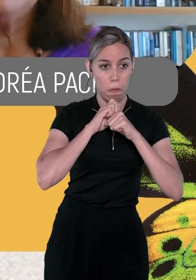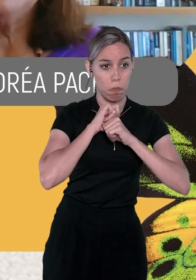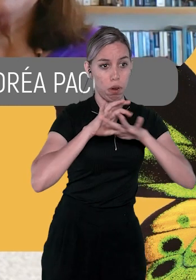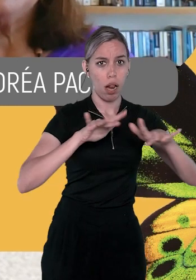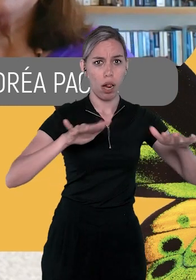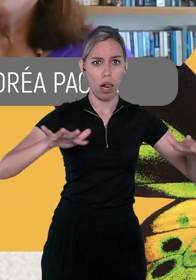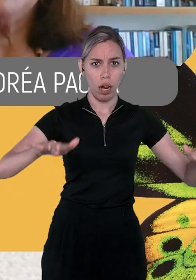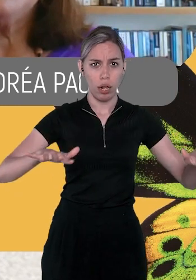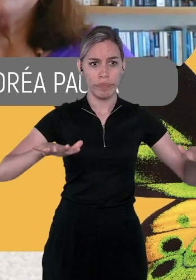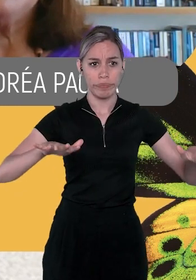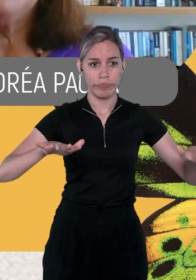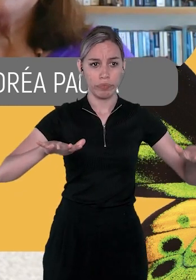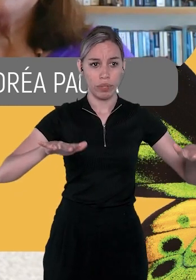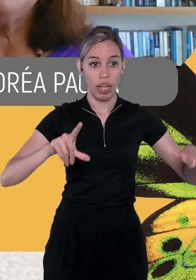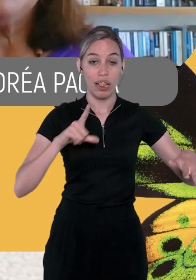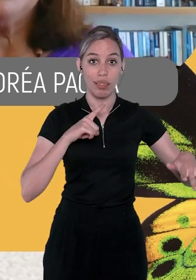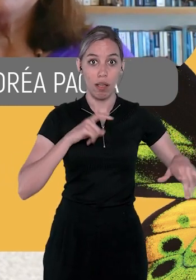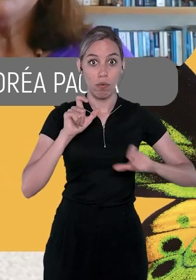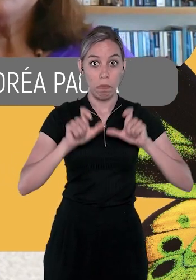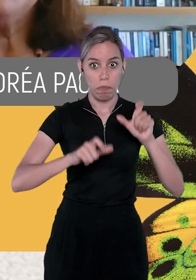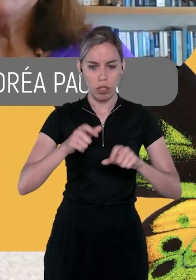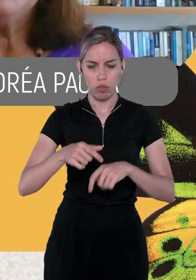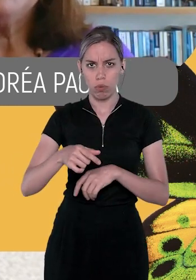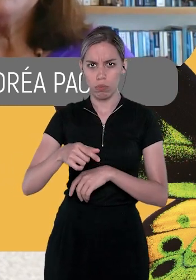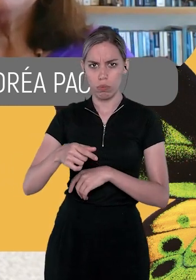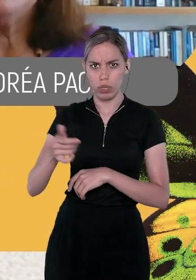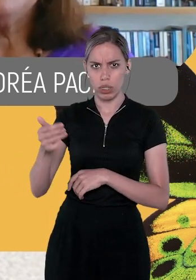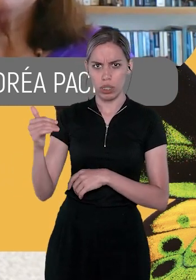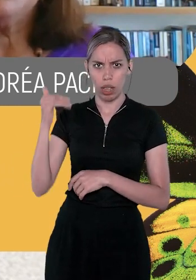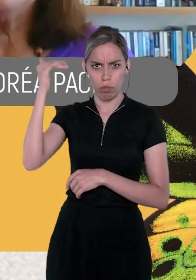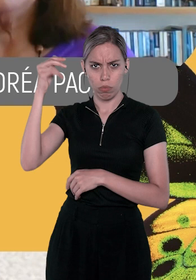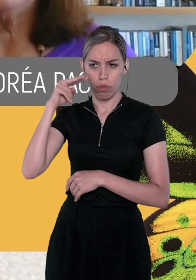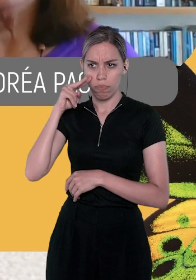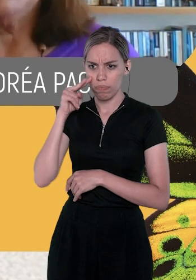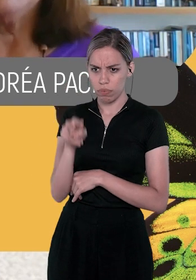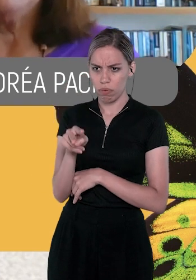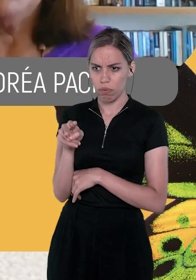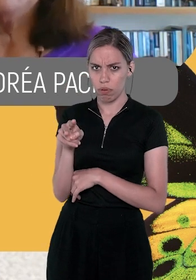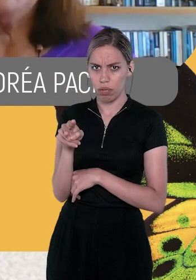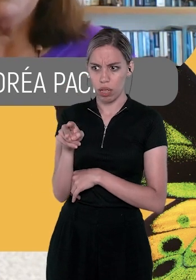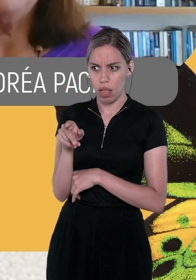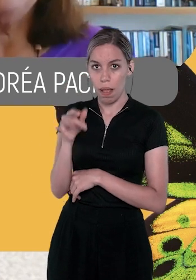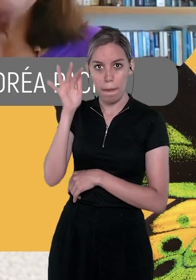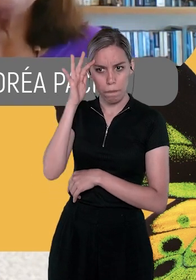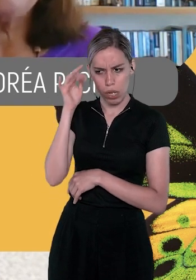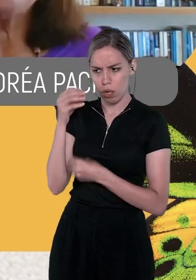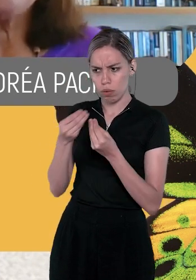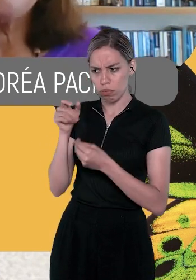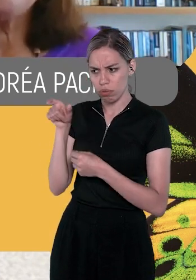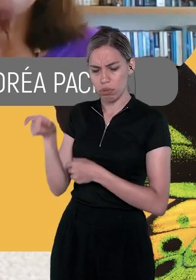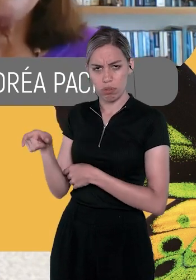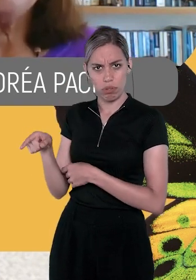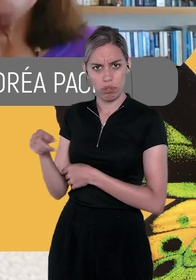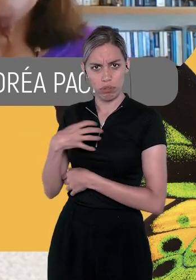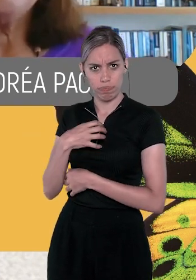e expõe, e aí tem a reação dos adultos. Isso é uma crise assim fenomenal, não é uma coisa trivial,